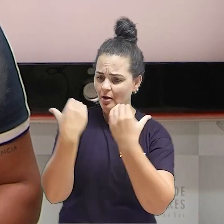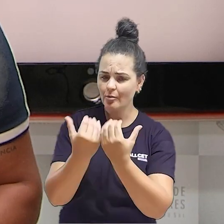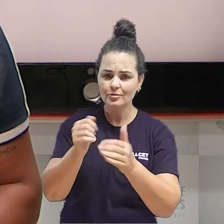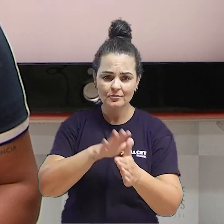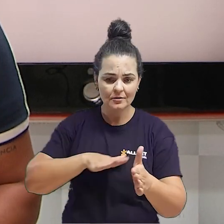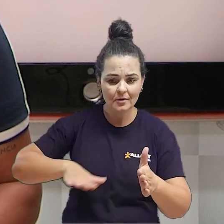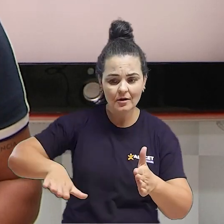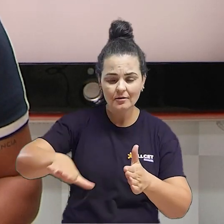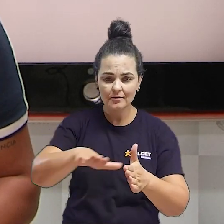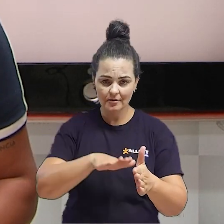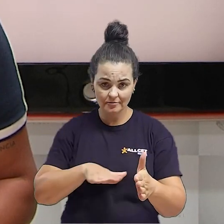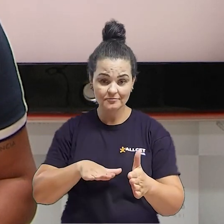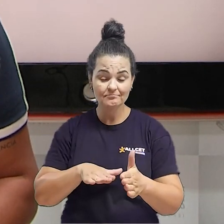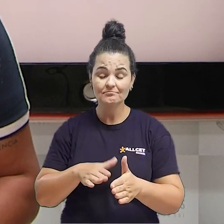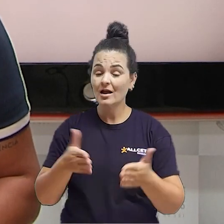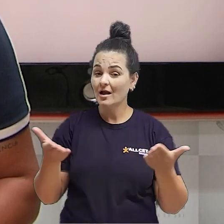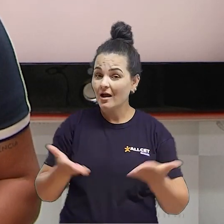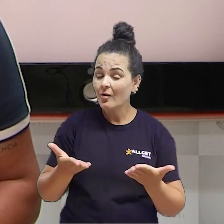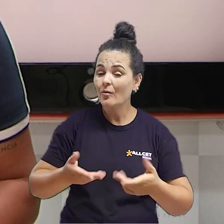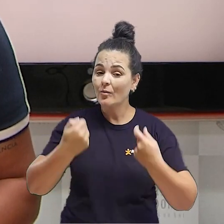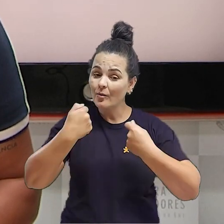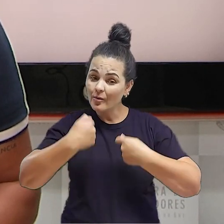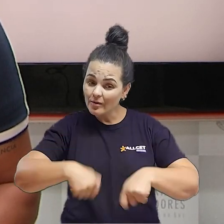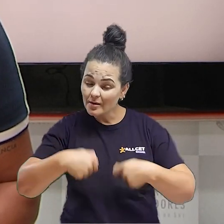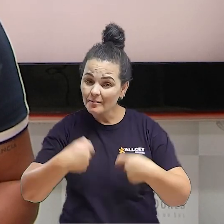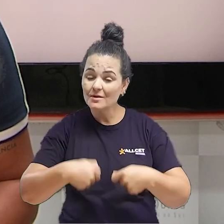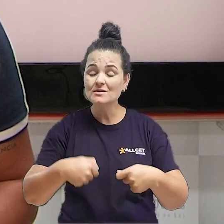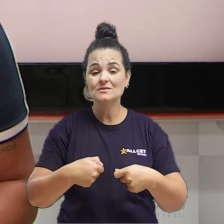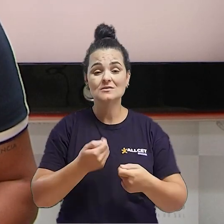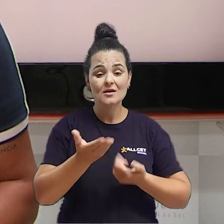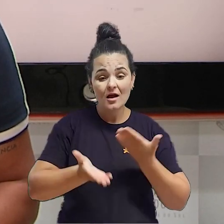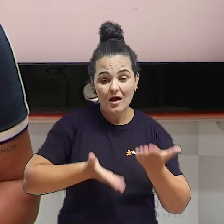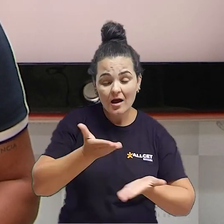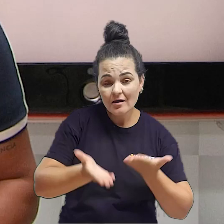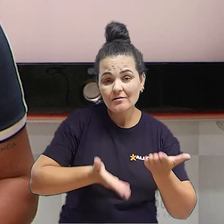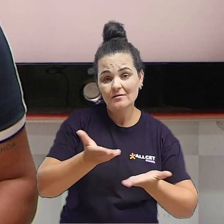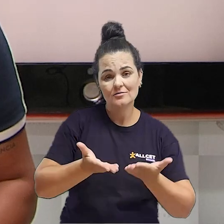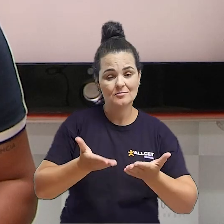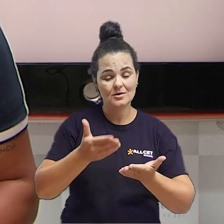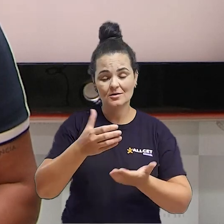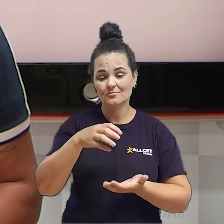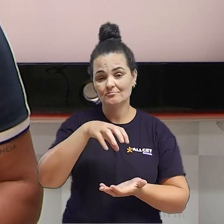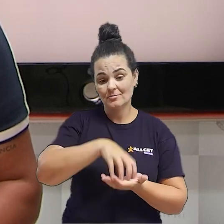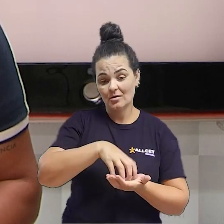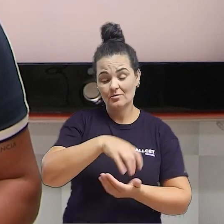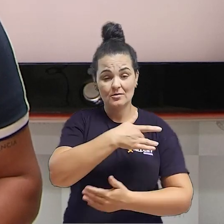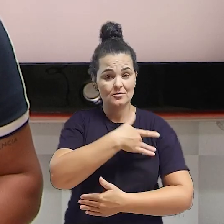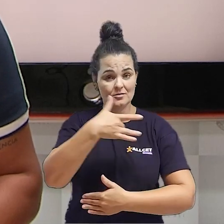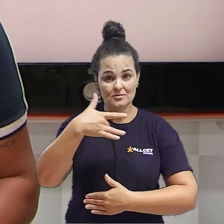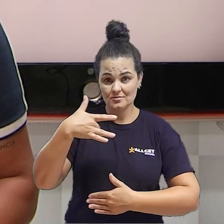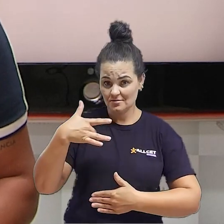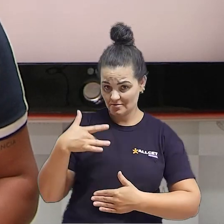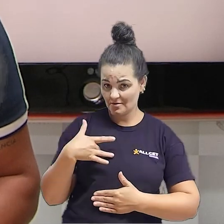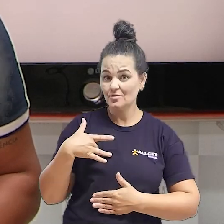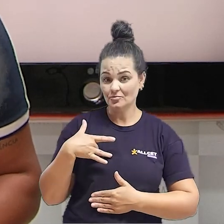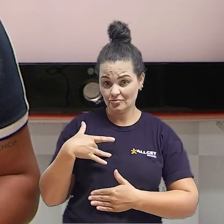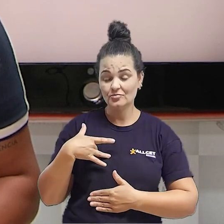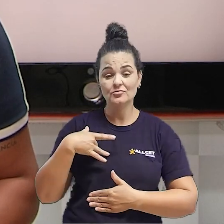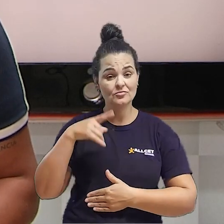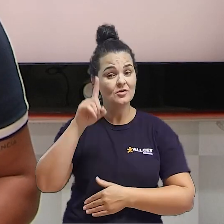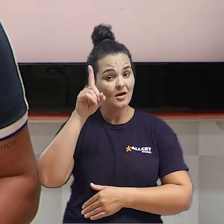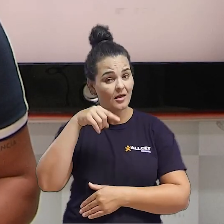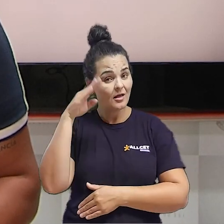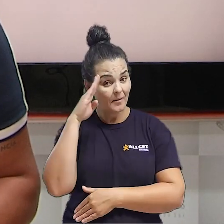da comunidade local que enfrenta Uma demanda significativa de serviços de saúde na região a unidade